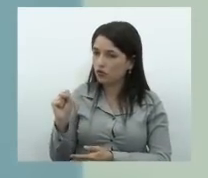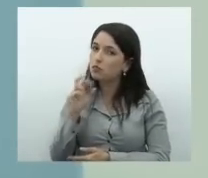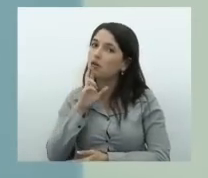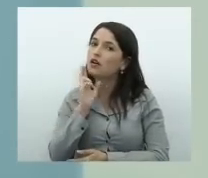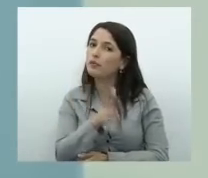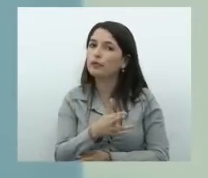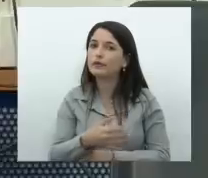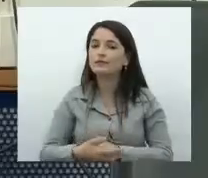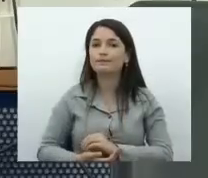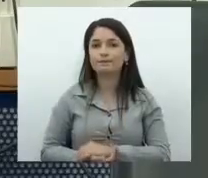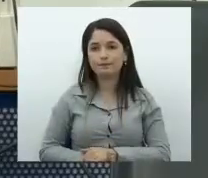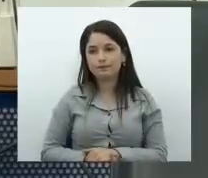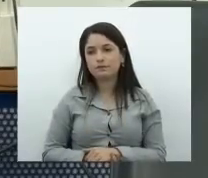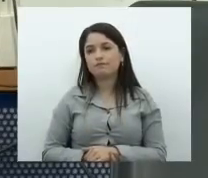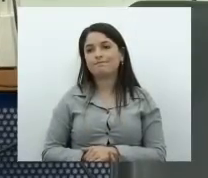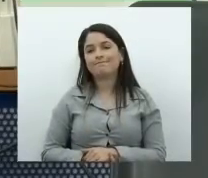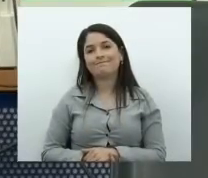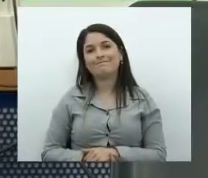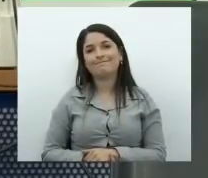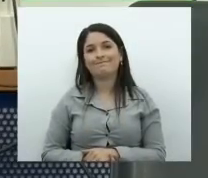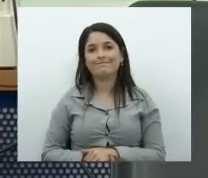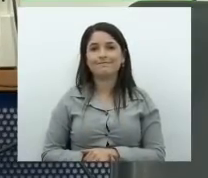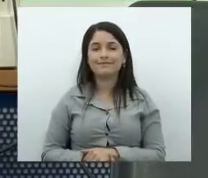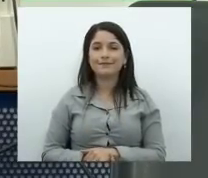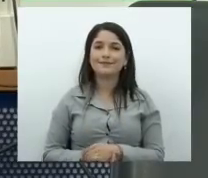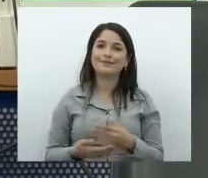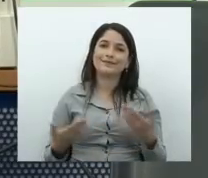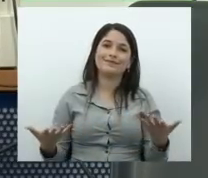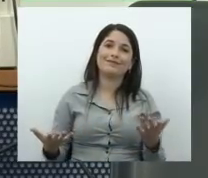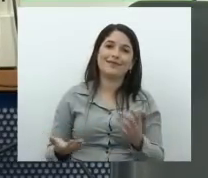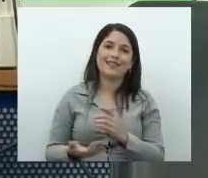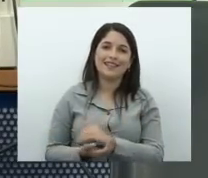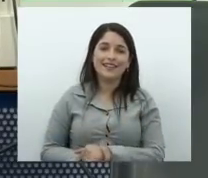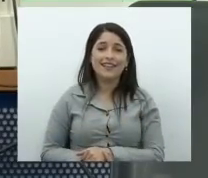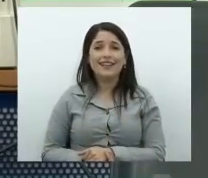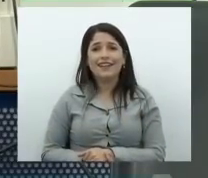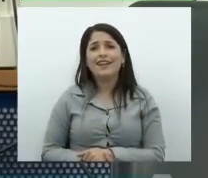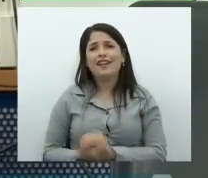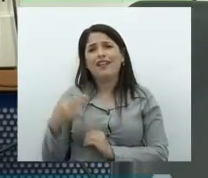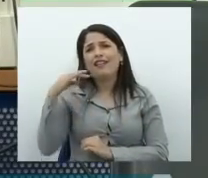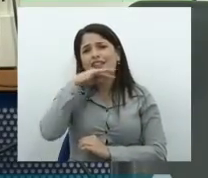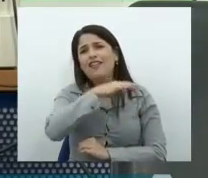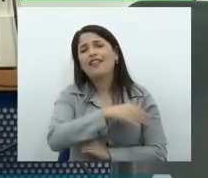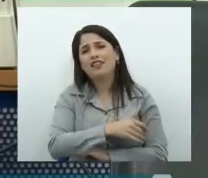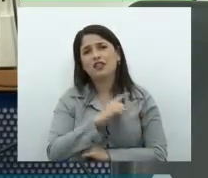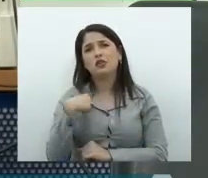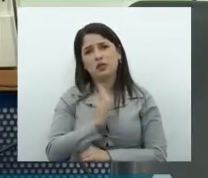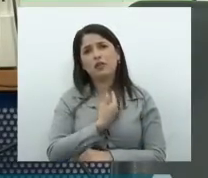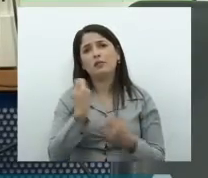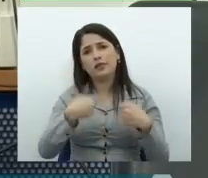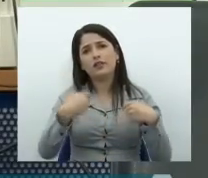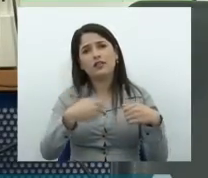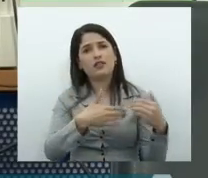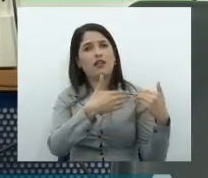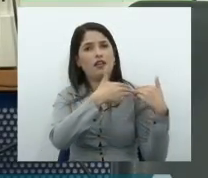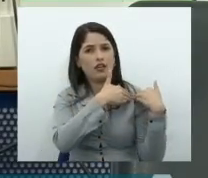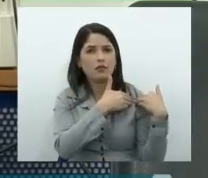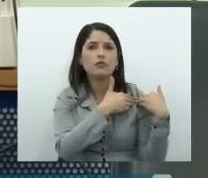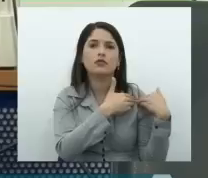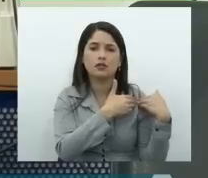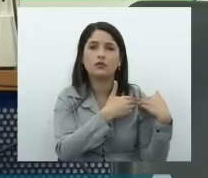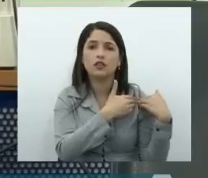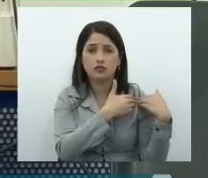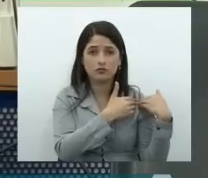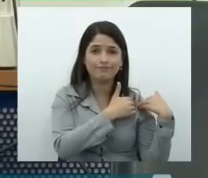favor. Candidato, é claro que temos que ter responsabilidade. É claro que nós temos que ter